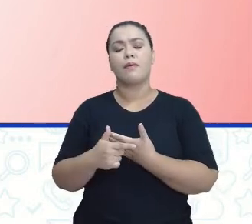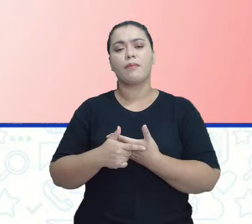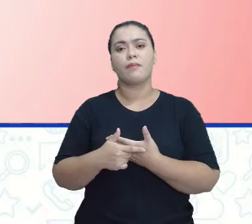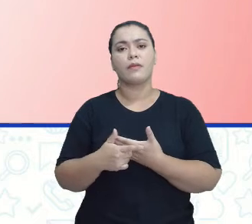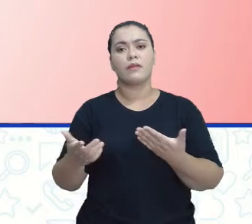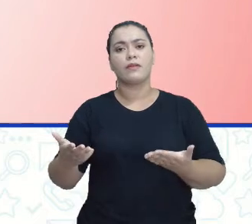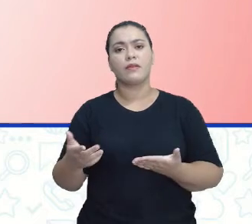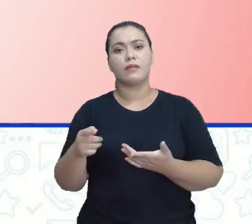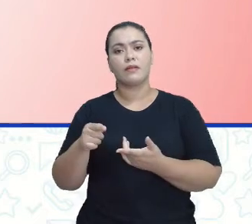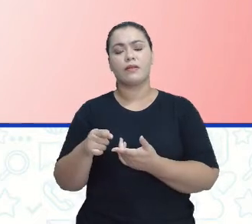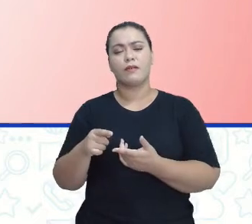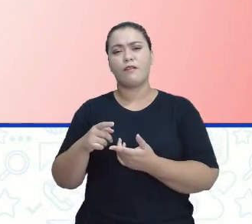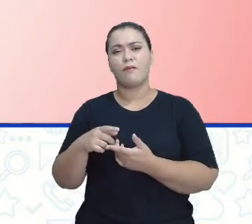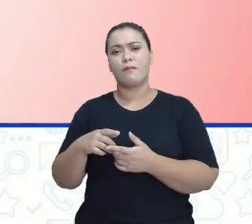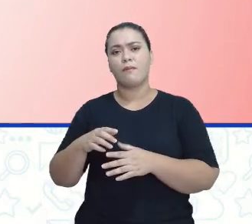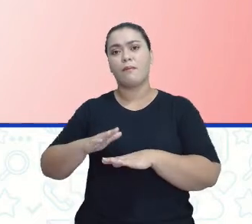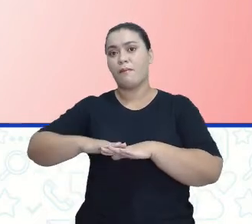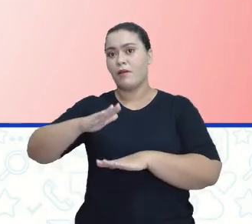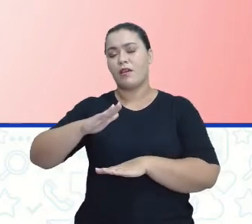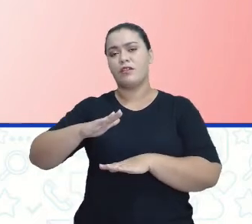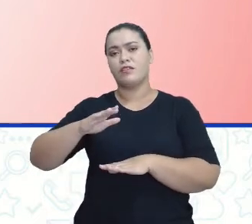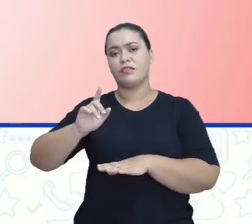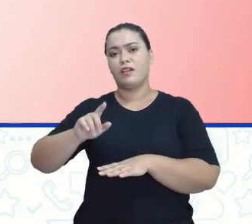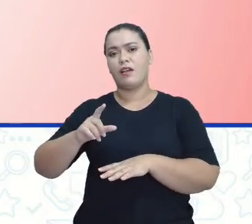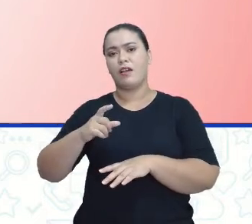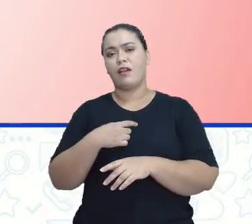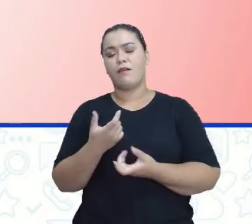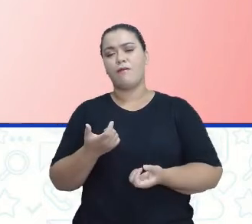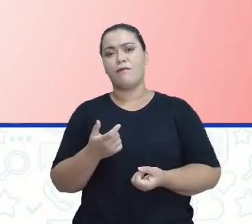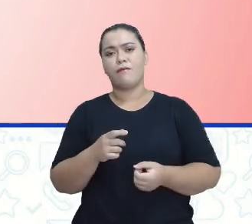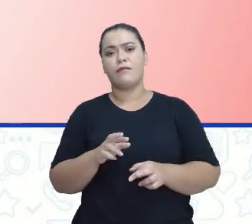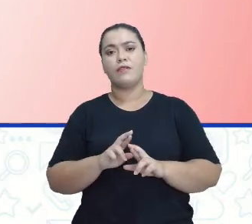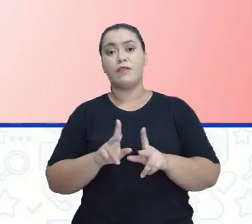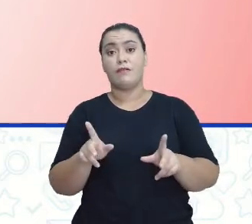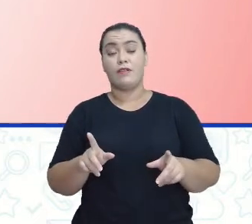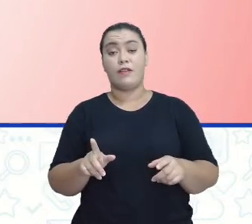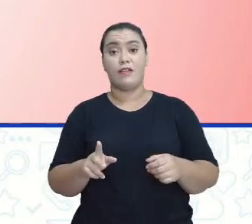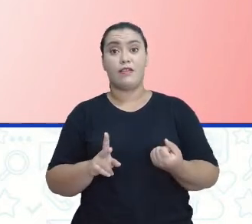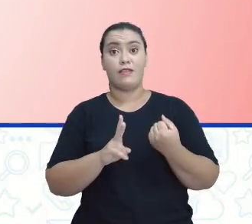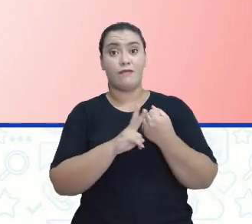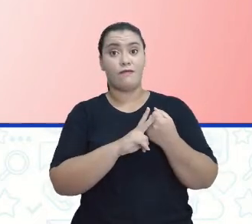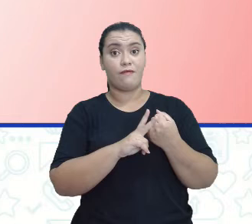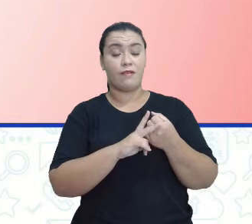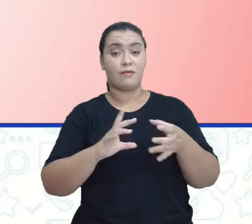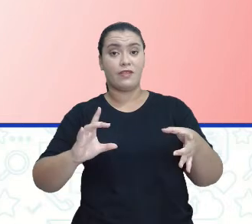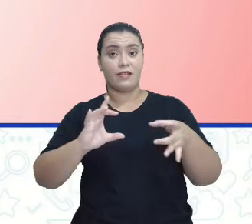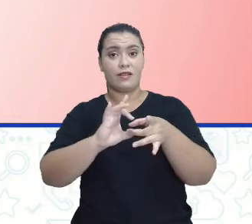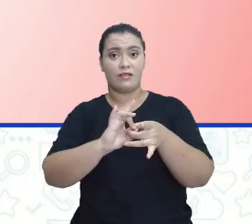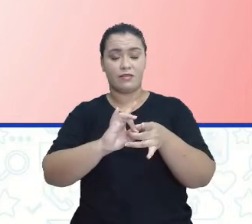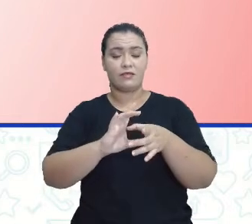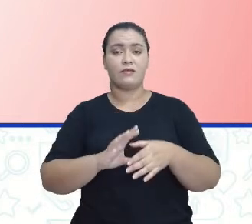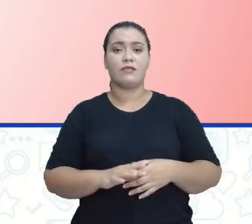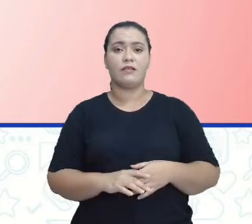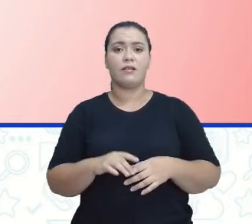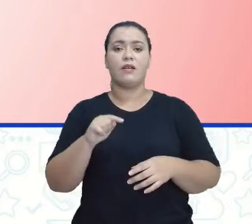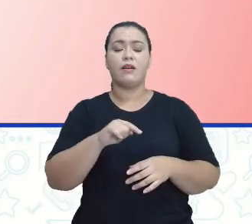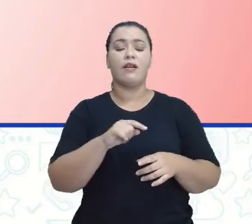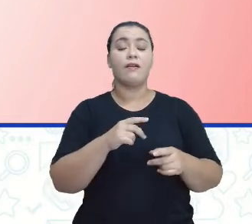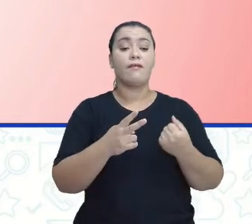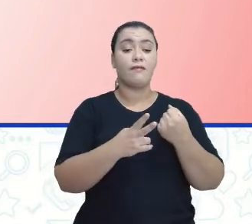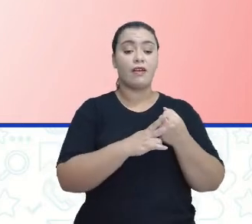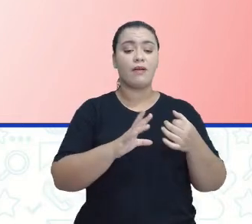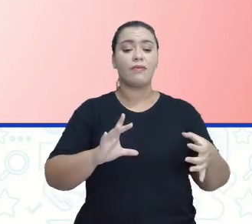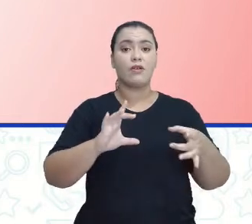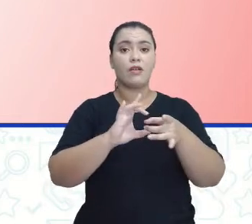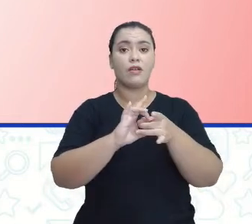digamos, mais forte do que um verbo de ligação, já que o verbo de ligação, ele funciona para ligar